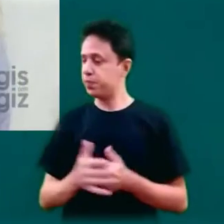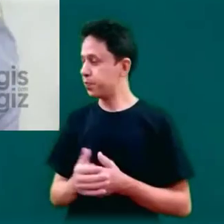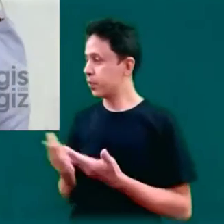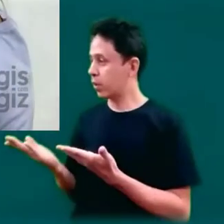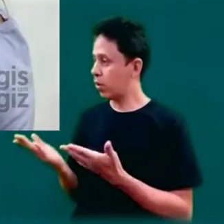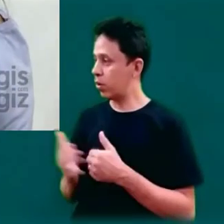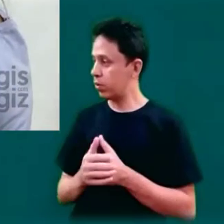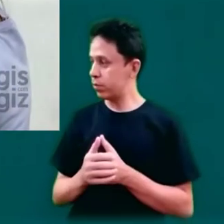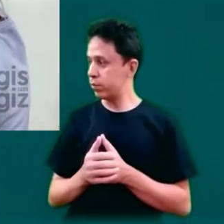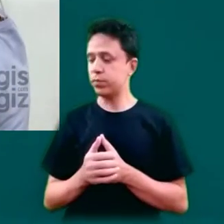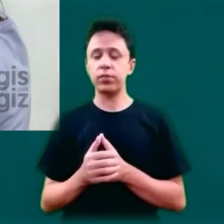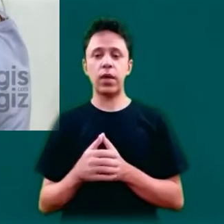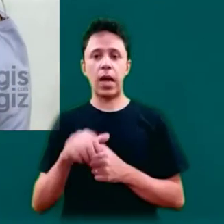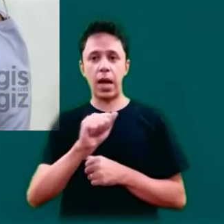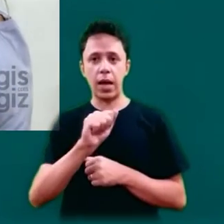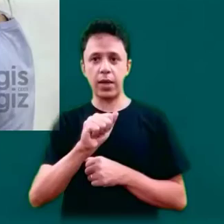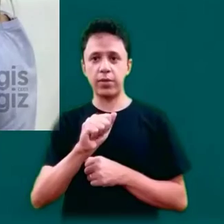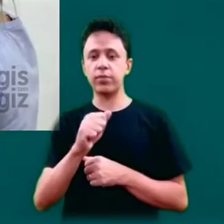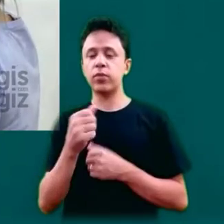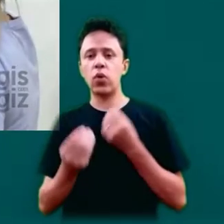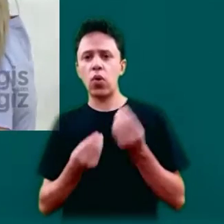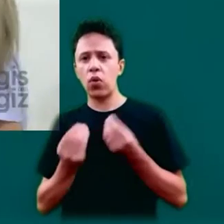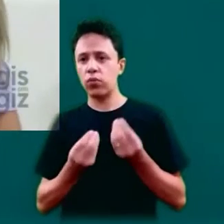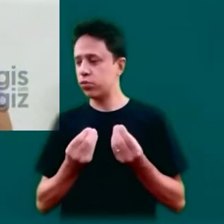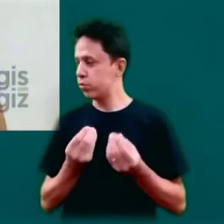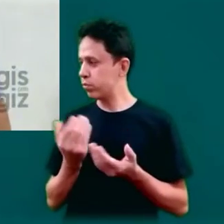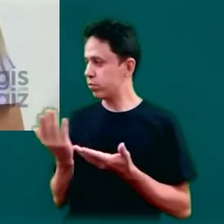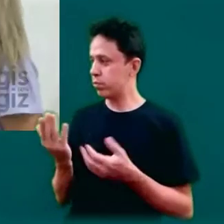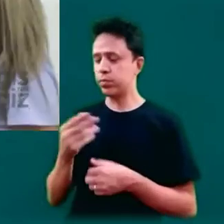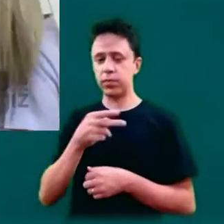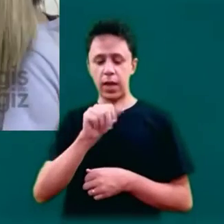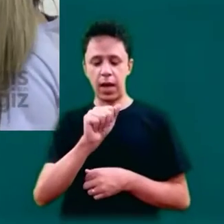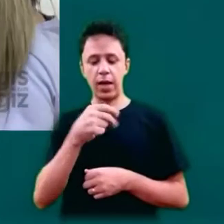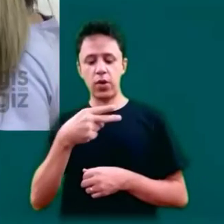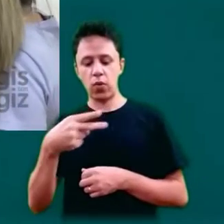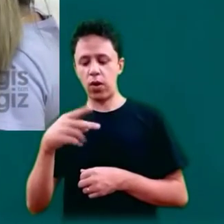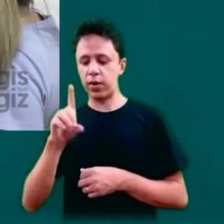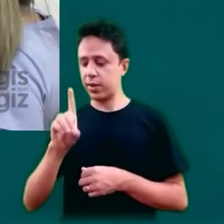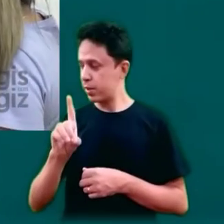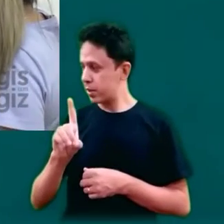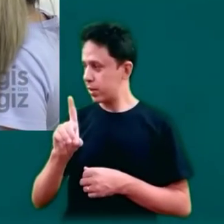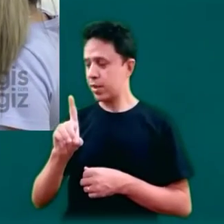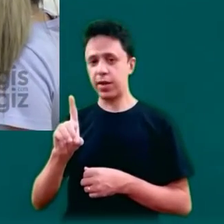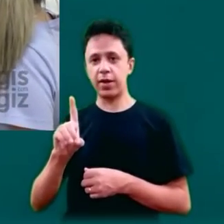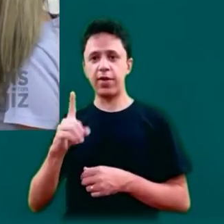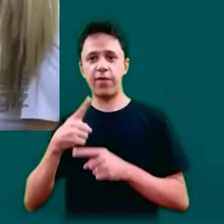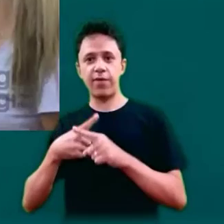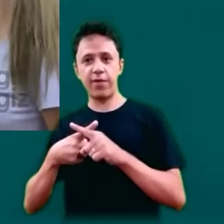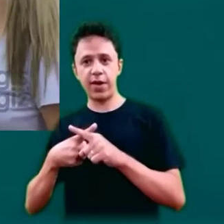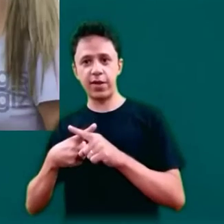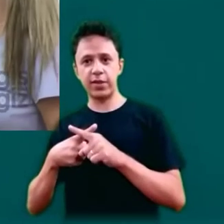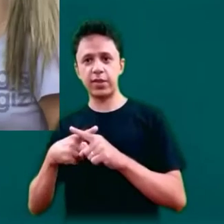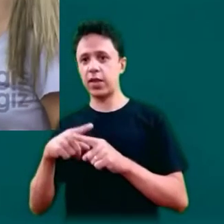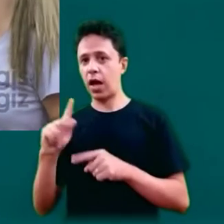então, para eu calcular a área desse losango, o que eu vou fazer? Eu vou multiplicar a diagonalzinha, que é Dzinho,